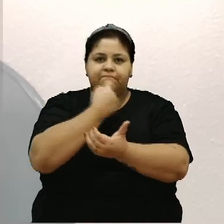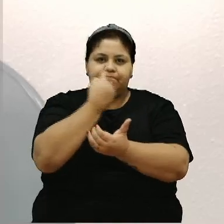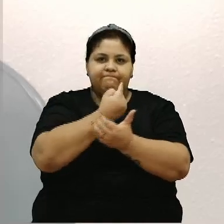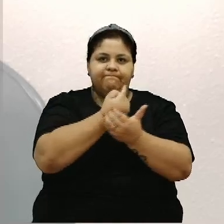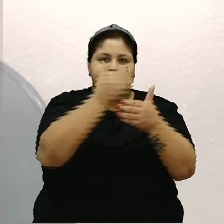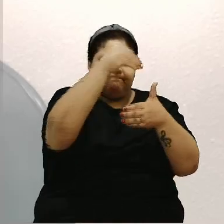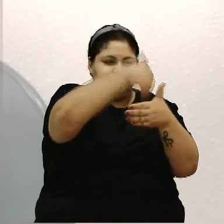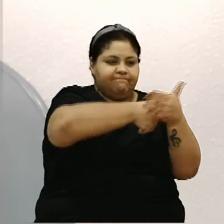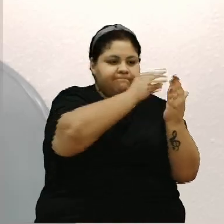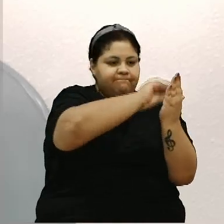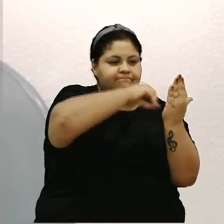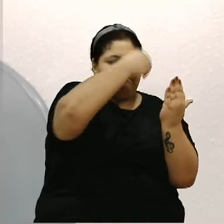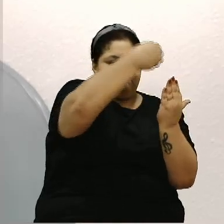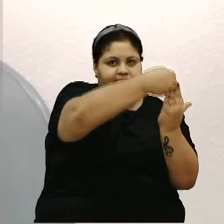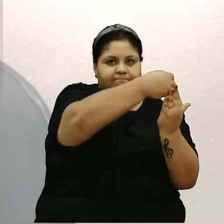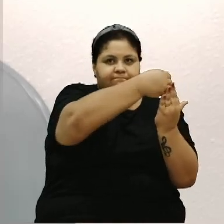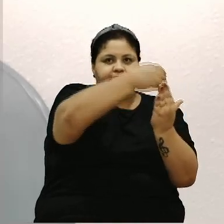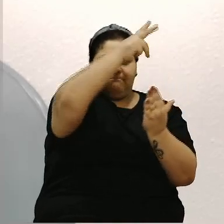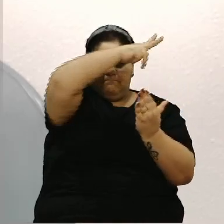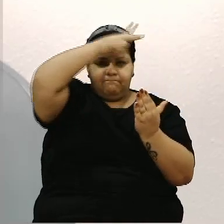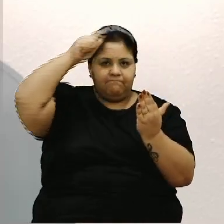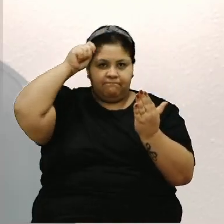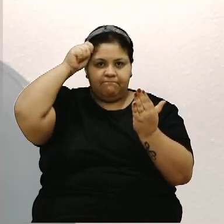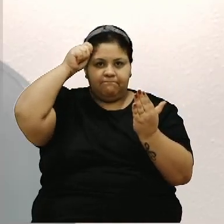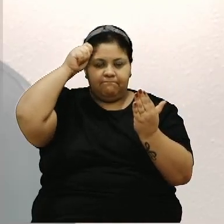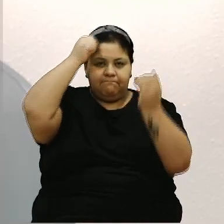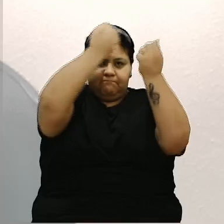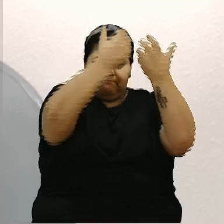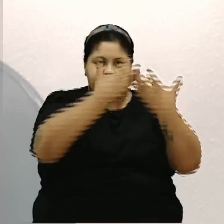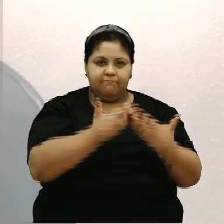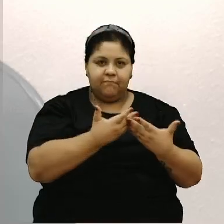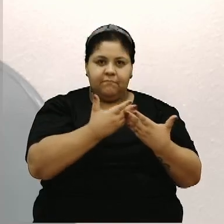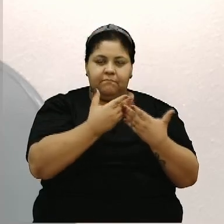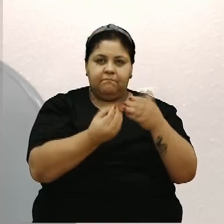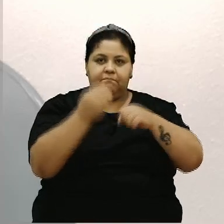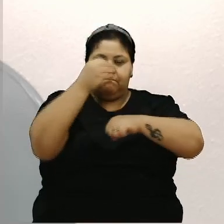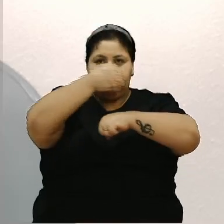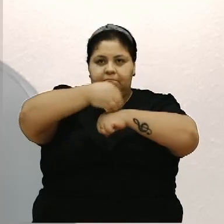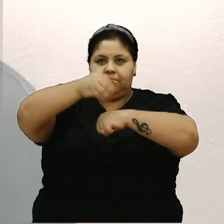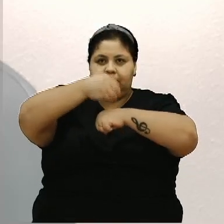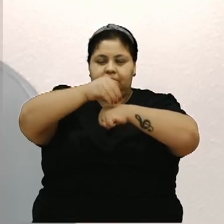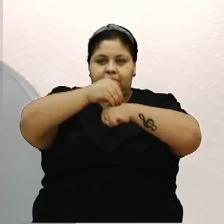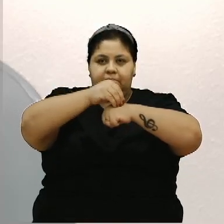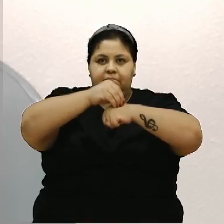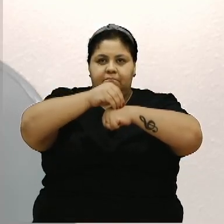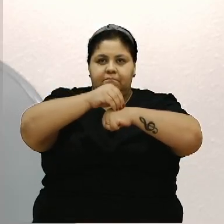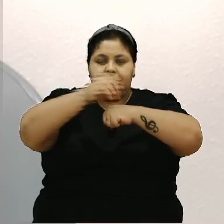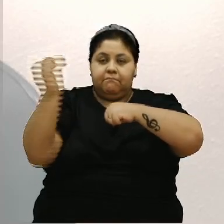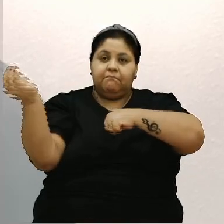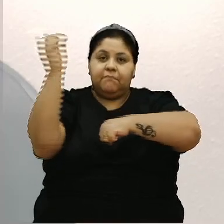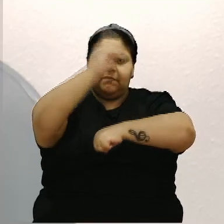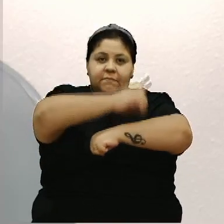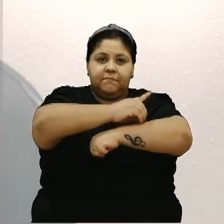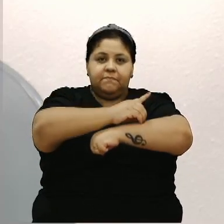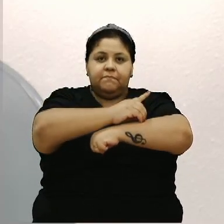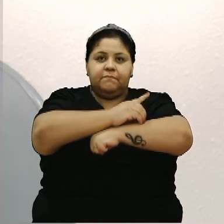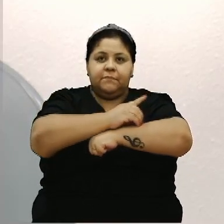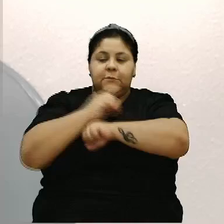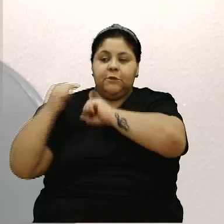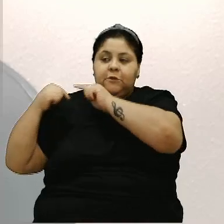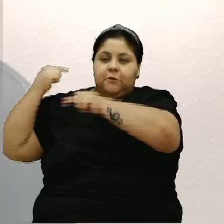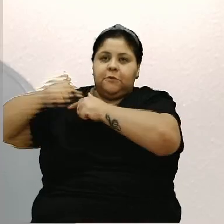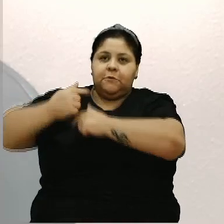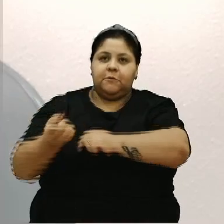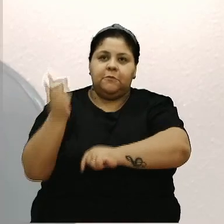município de Caxias do Sul. Na exposição de motivos do projeto, o autor relata que a referida data é realizada tradicionalmente no